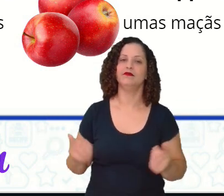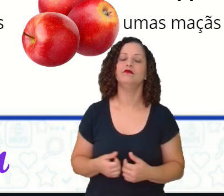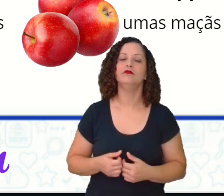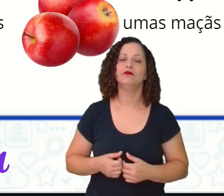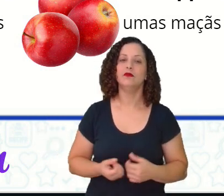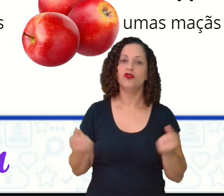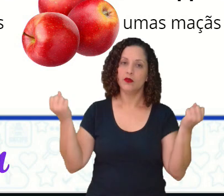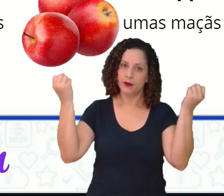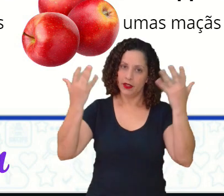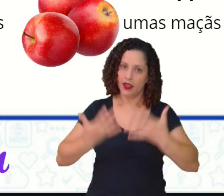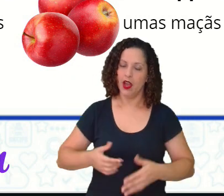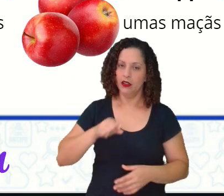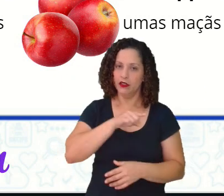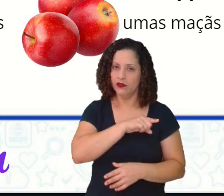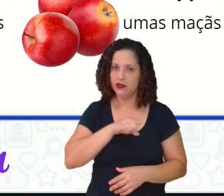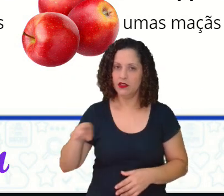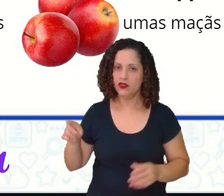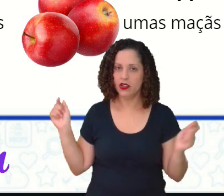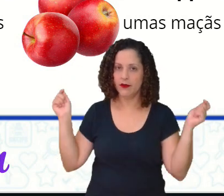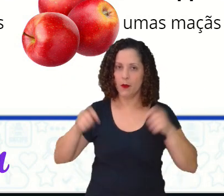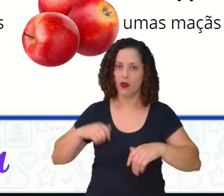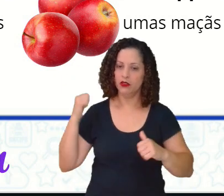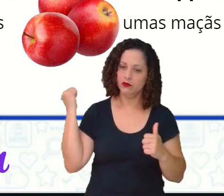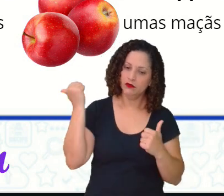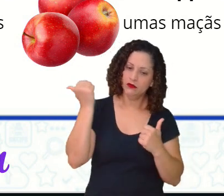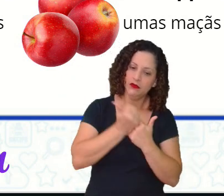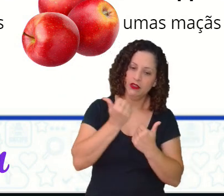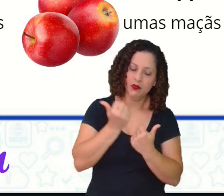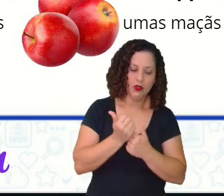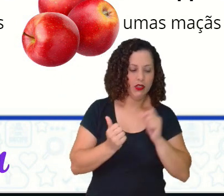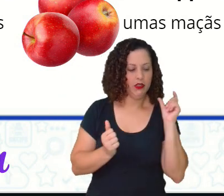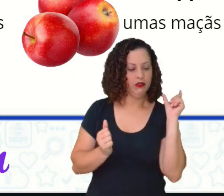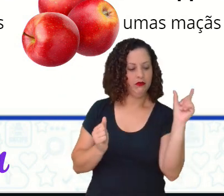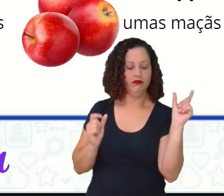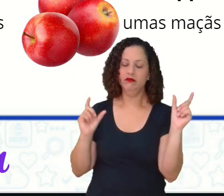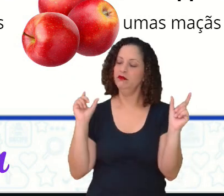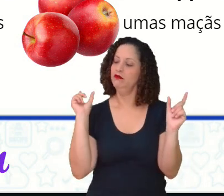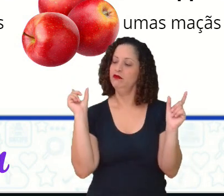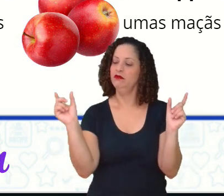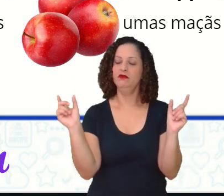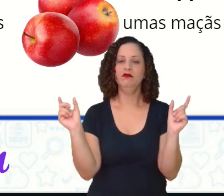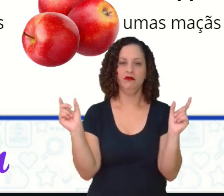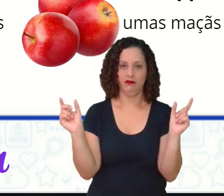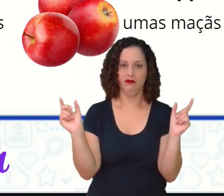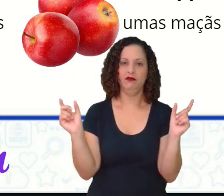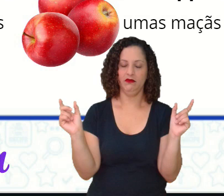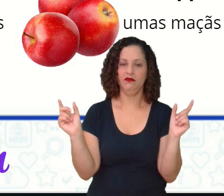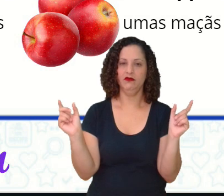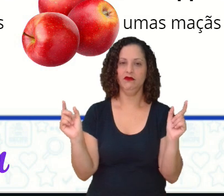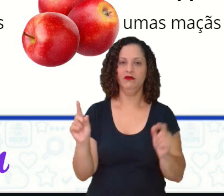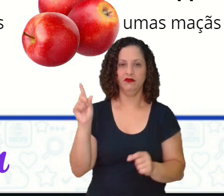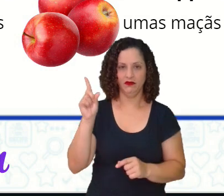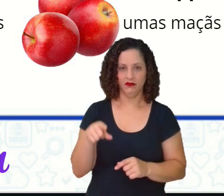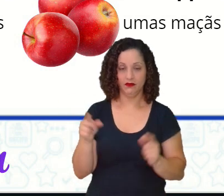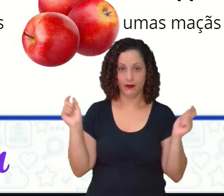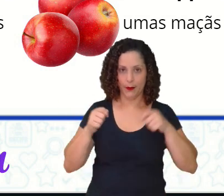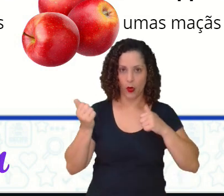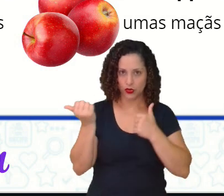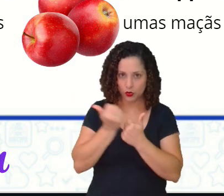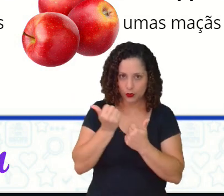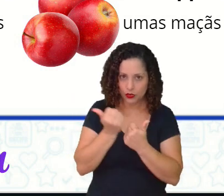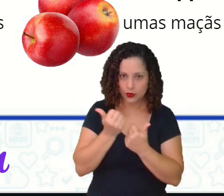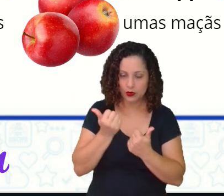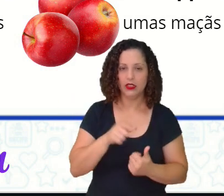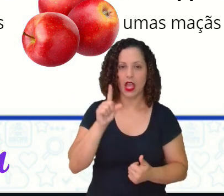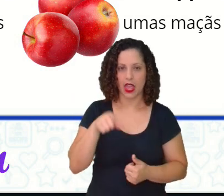vocês, quando vocês puderem trocar por algum, alguma, qualquer um, qualquer uma, é artigo indefinido.